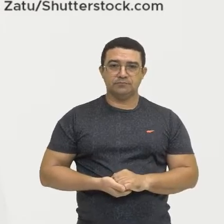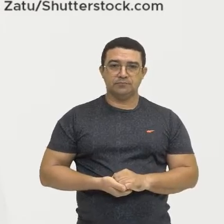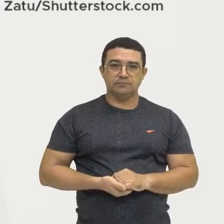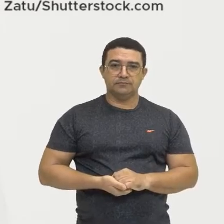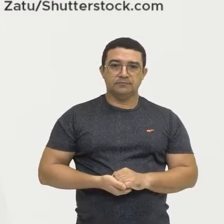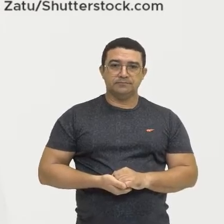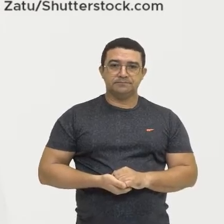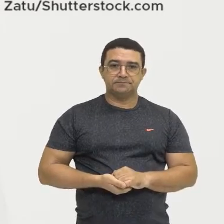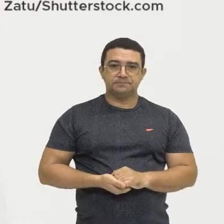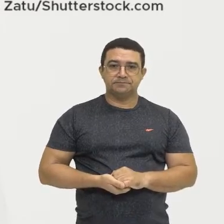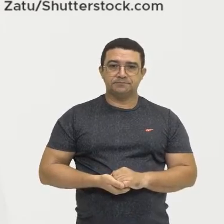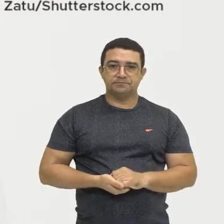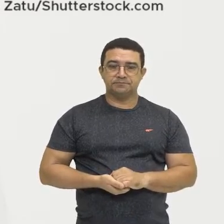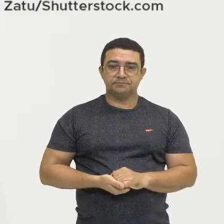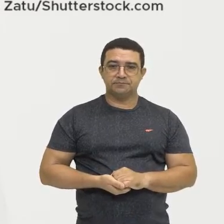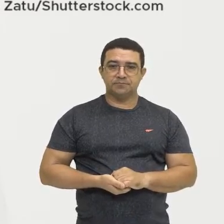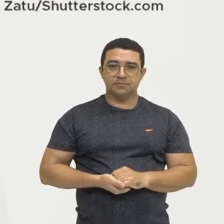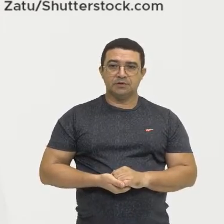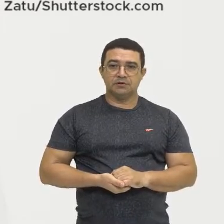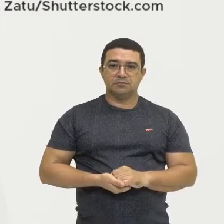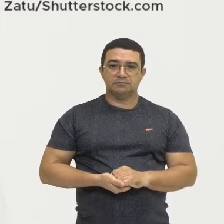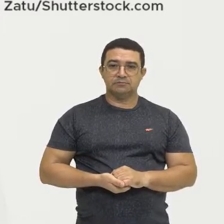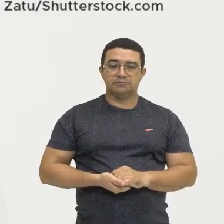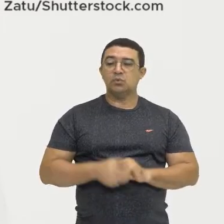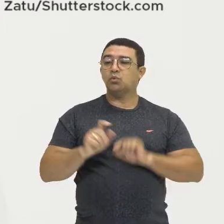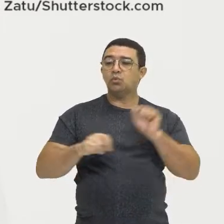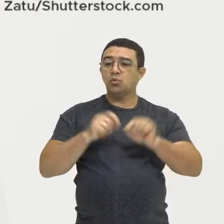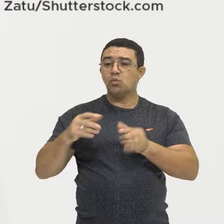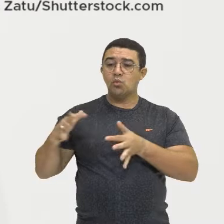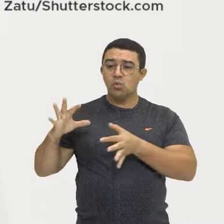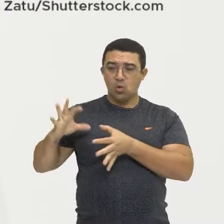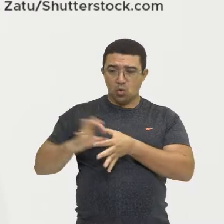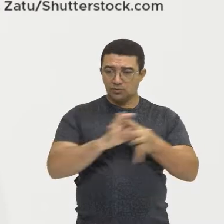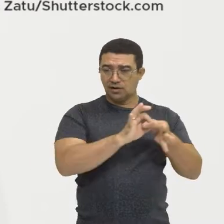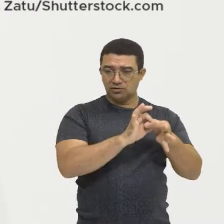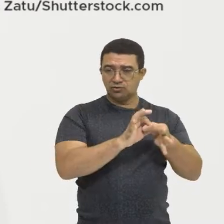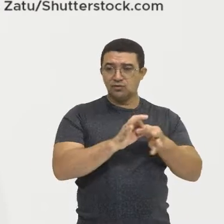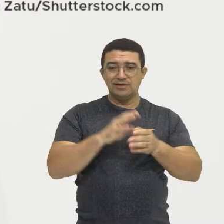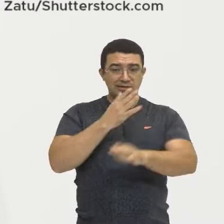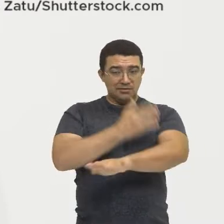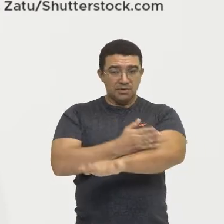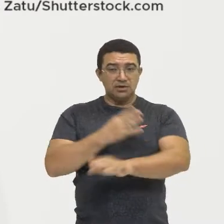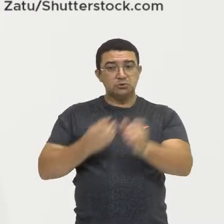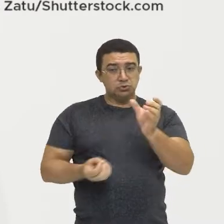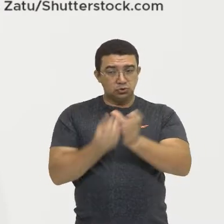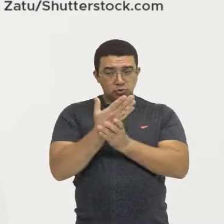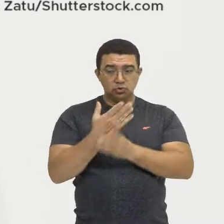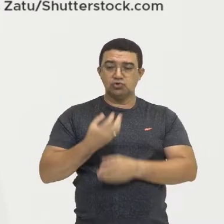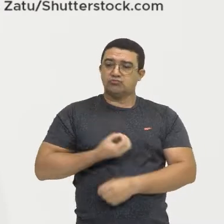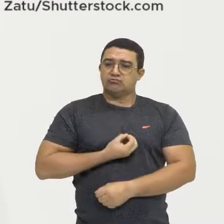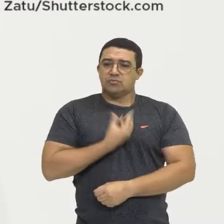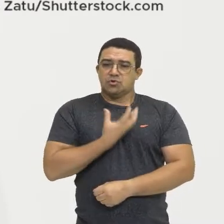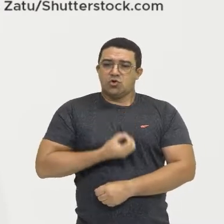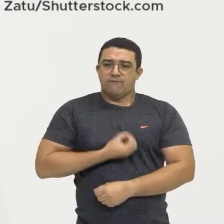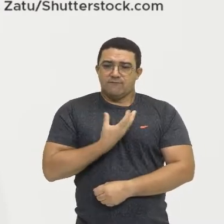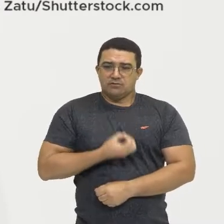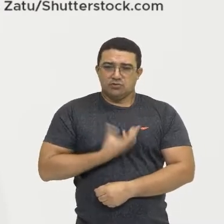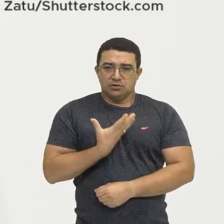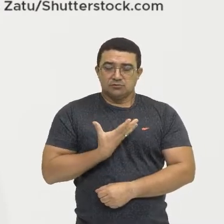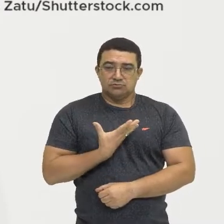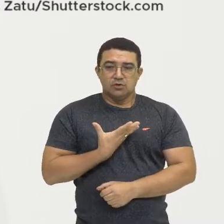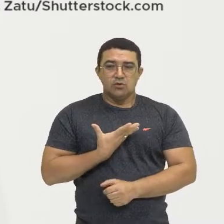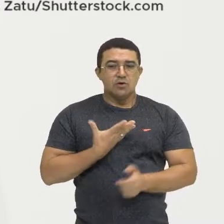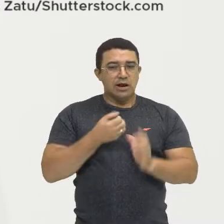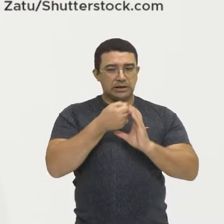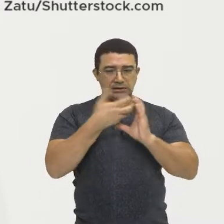contexto da Idade Média, em que surge o trovadorismo. Um outro aspecto importantíssimo dessa